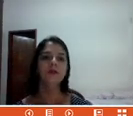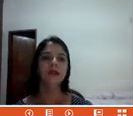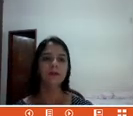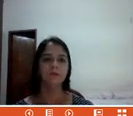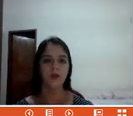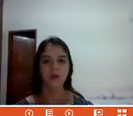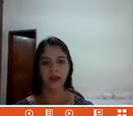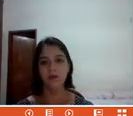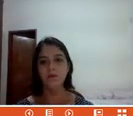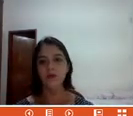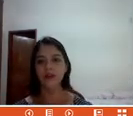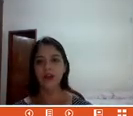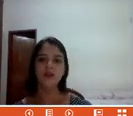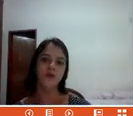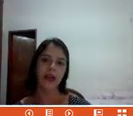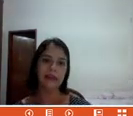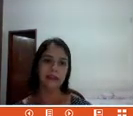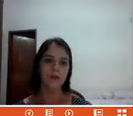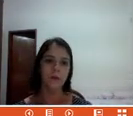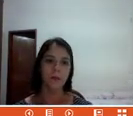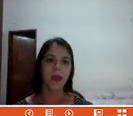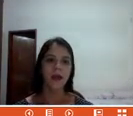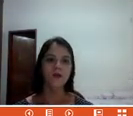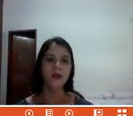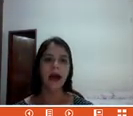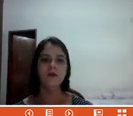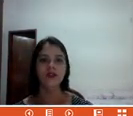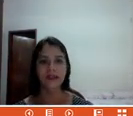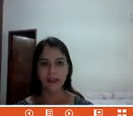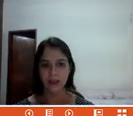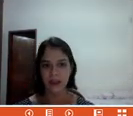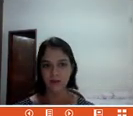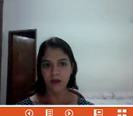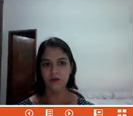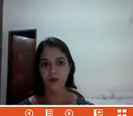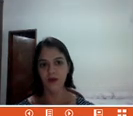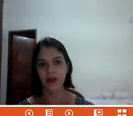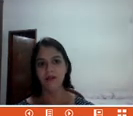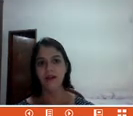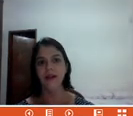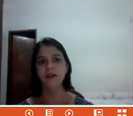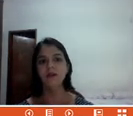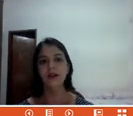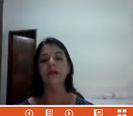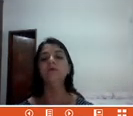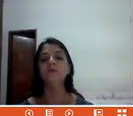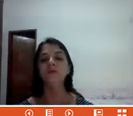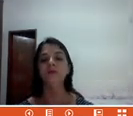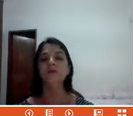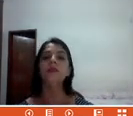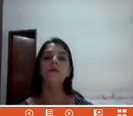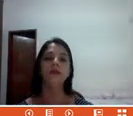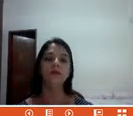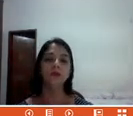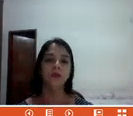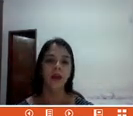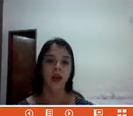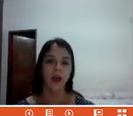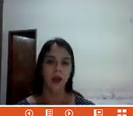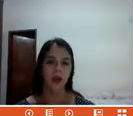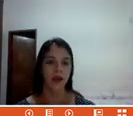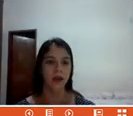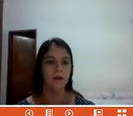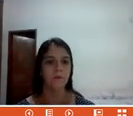Outra coisa, o ponto de articulação é o lugar onde incide as mãos, como eu já falei agora. Então, sim,